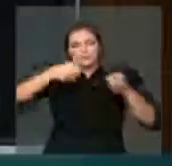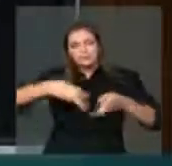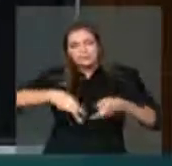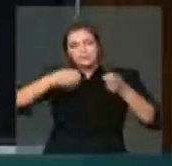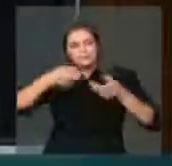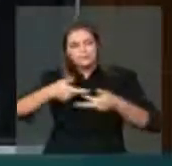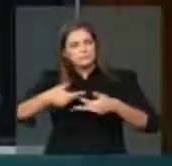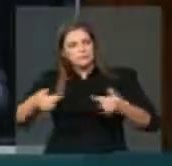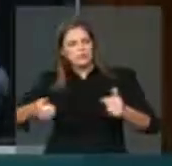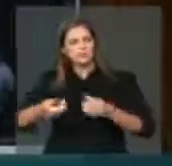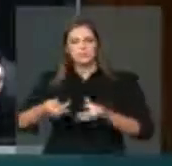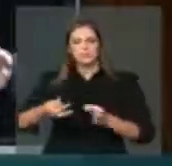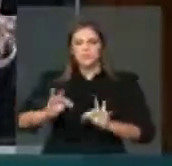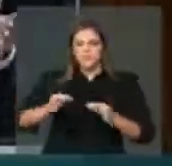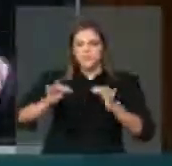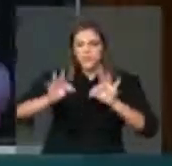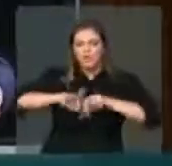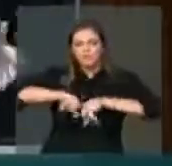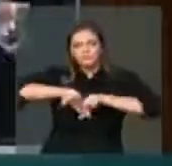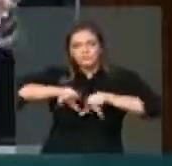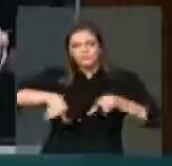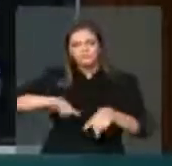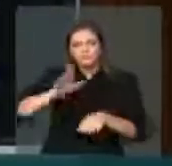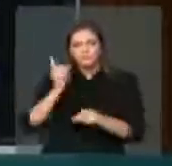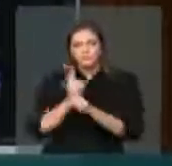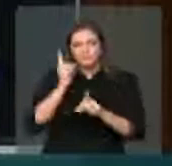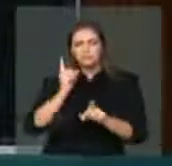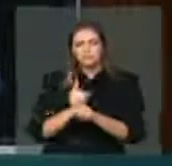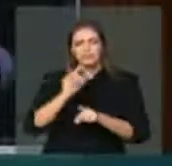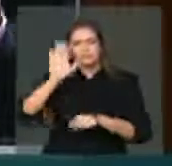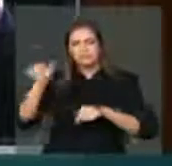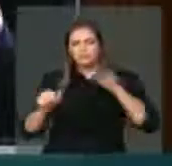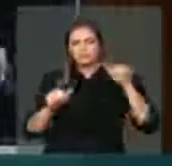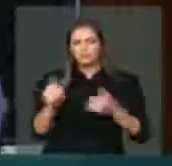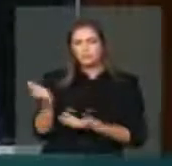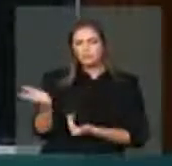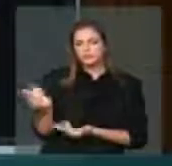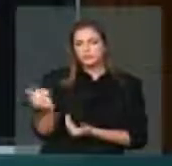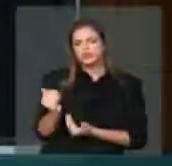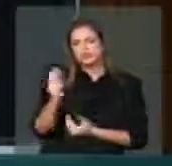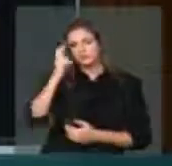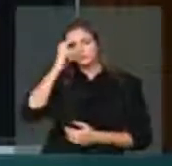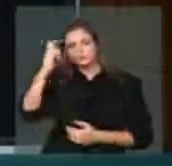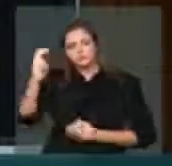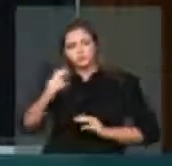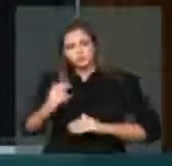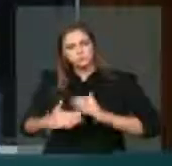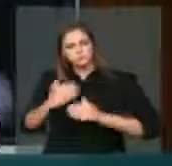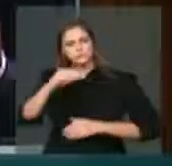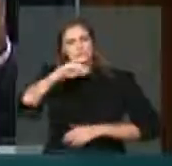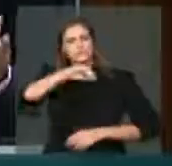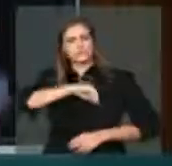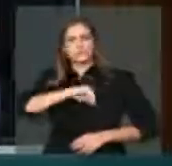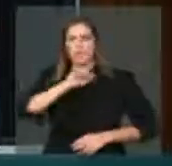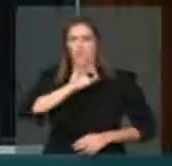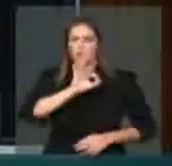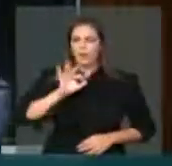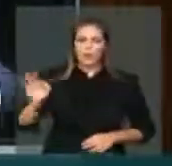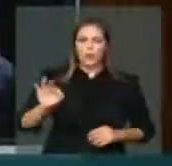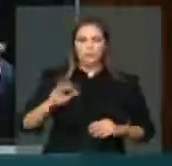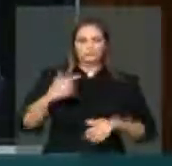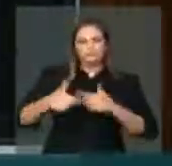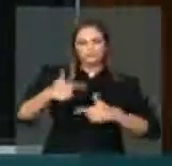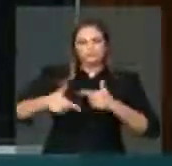tecnologicamente, trouxe milhares de jovens para trabalhar num setor de alto desenvolvimento com salários da melhor